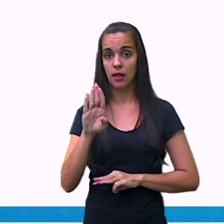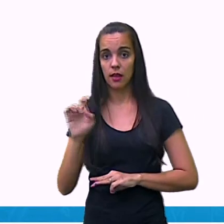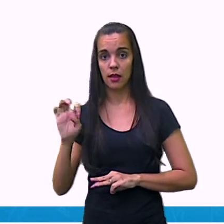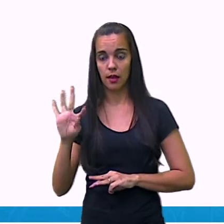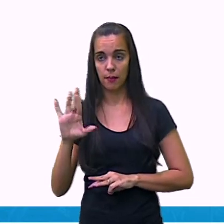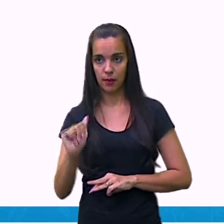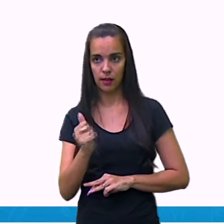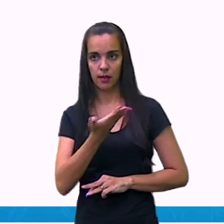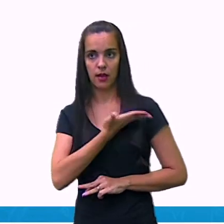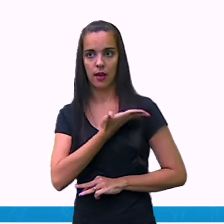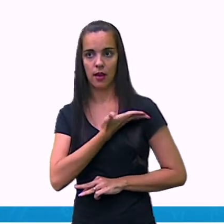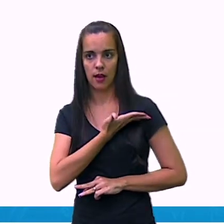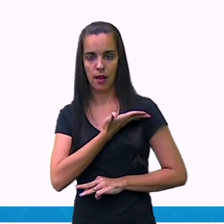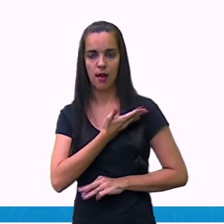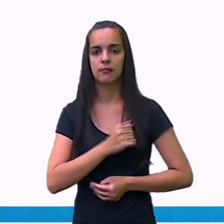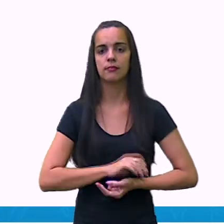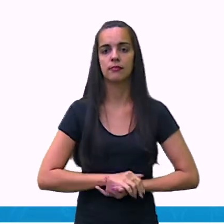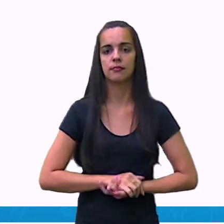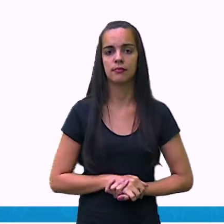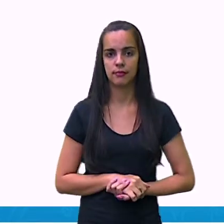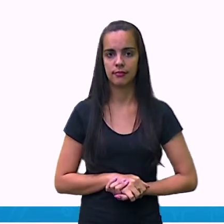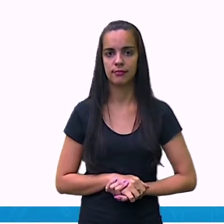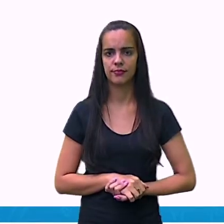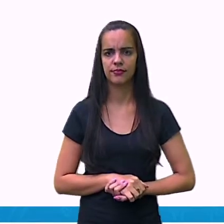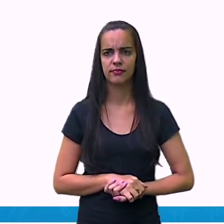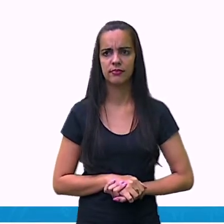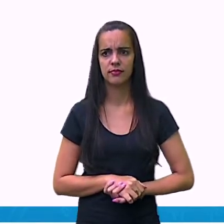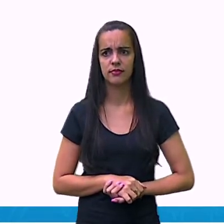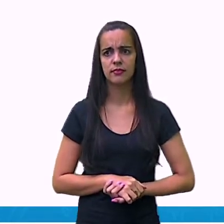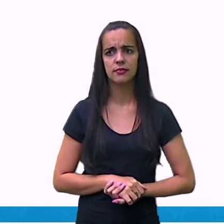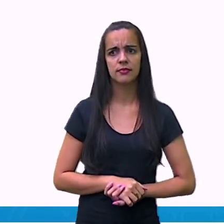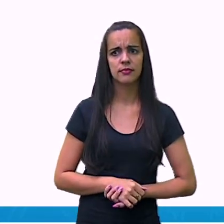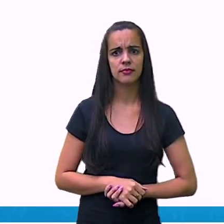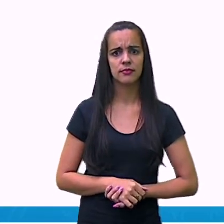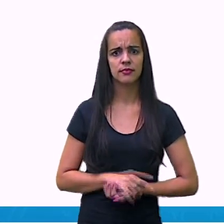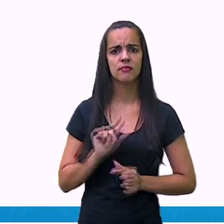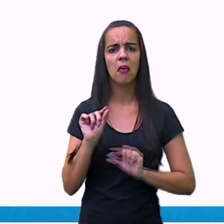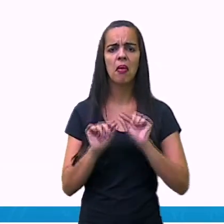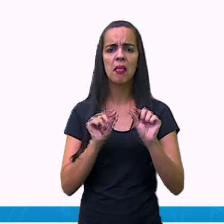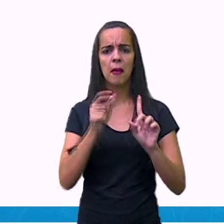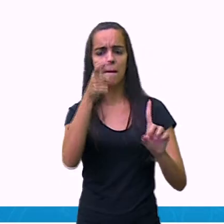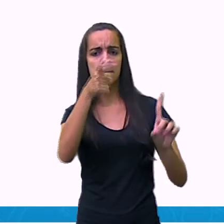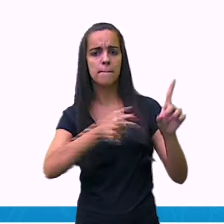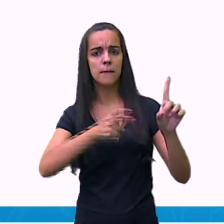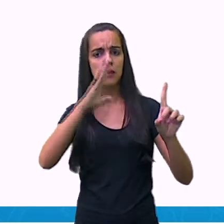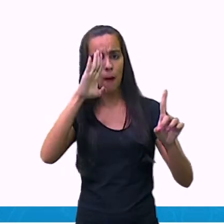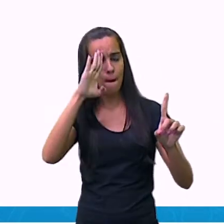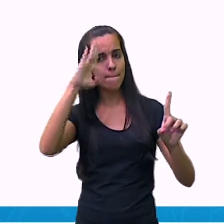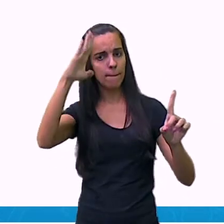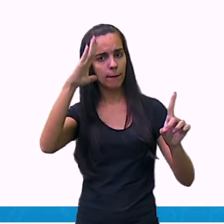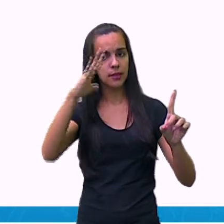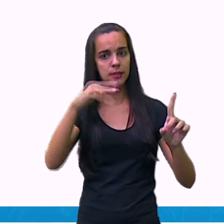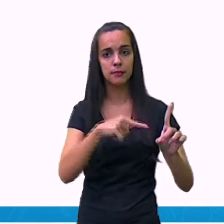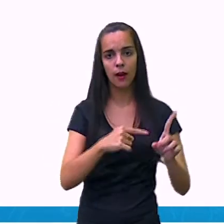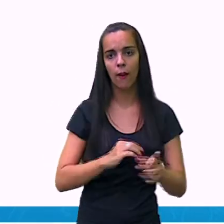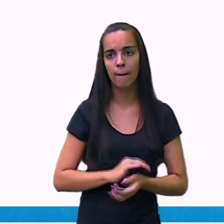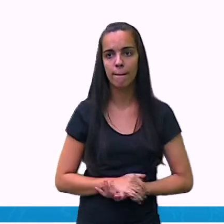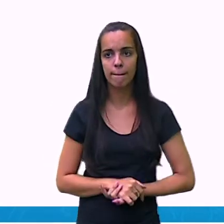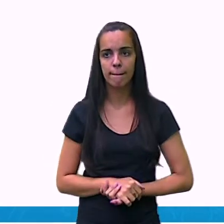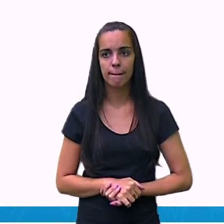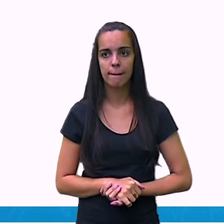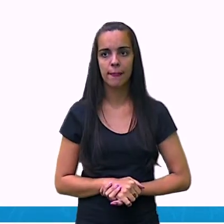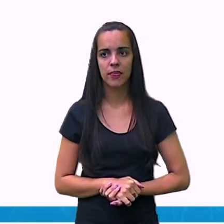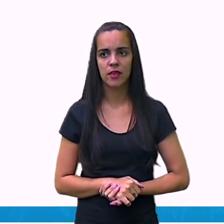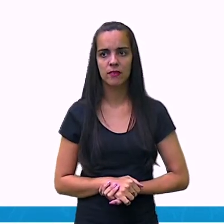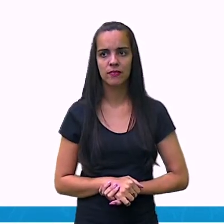Beta, que era a amiga. Quem é a personagem principal desse texto, gente? Por que a